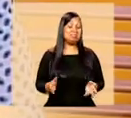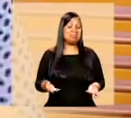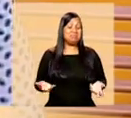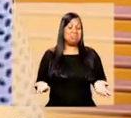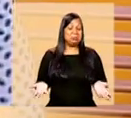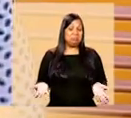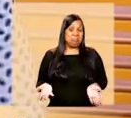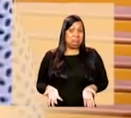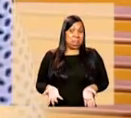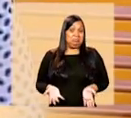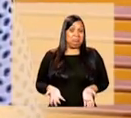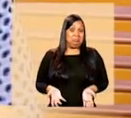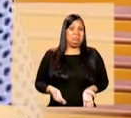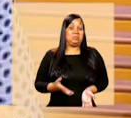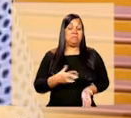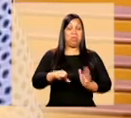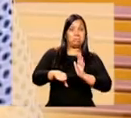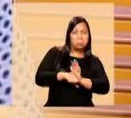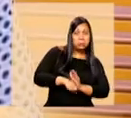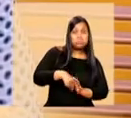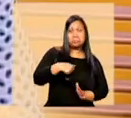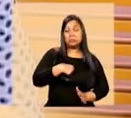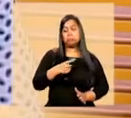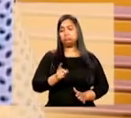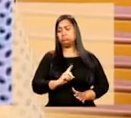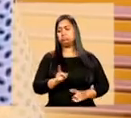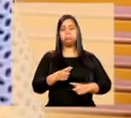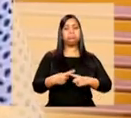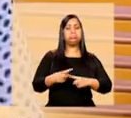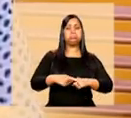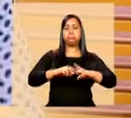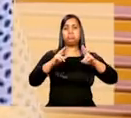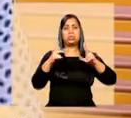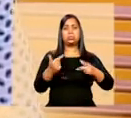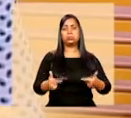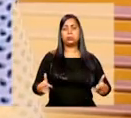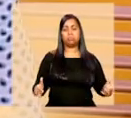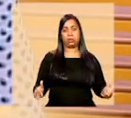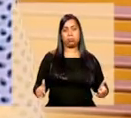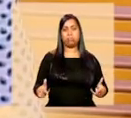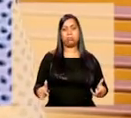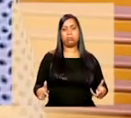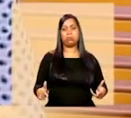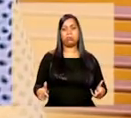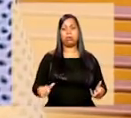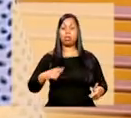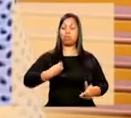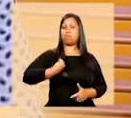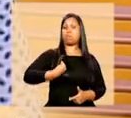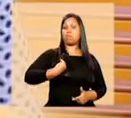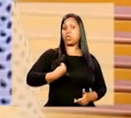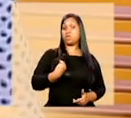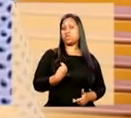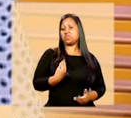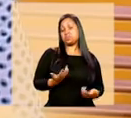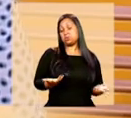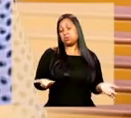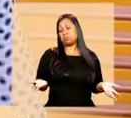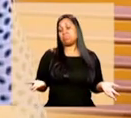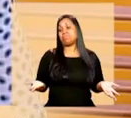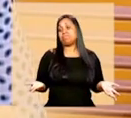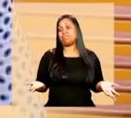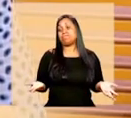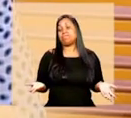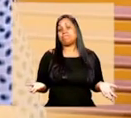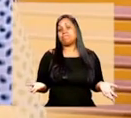não que vá te prejudicar em nada, porque não faz diferença nenhuma. É uma vida assim